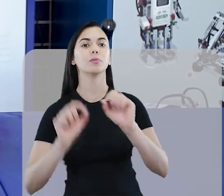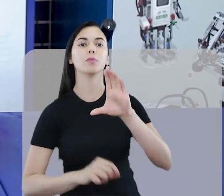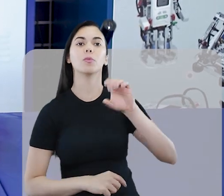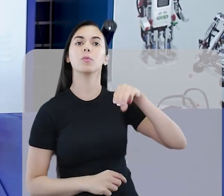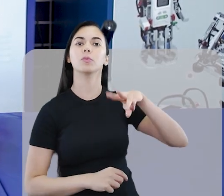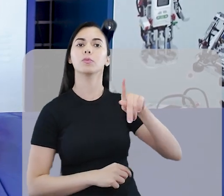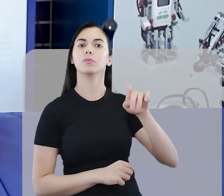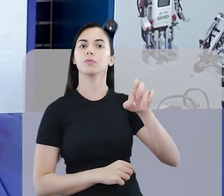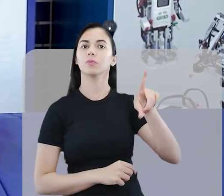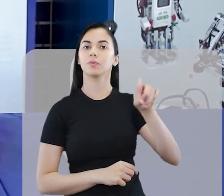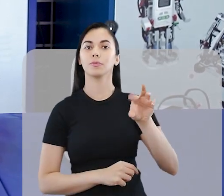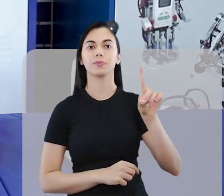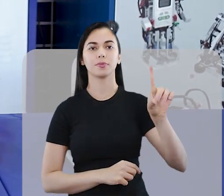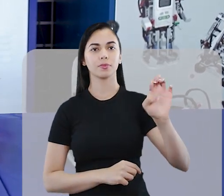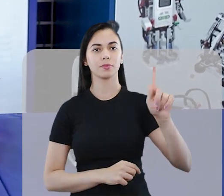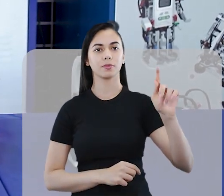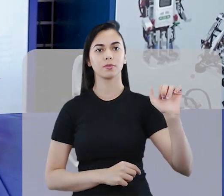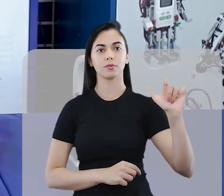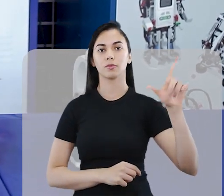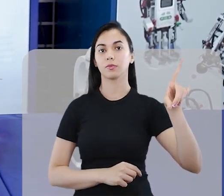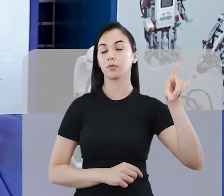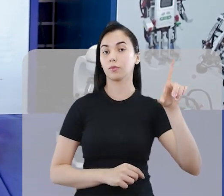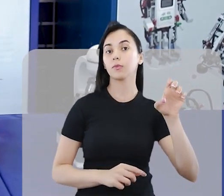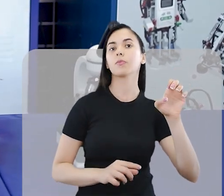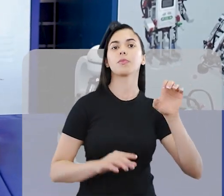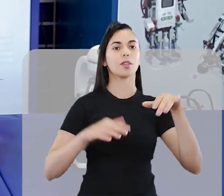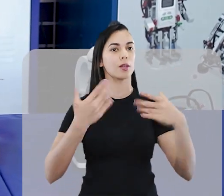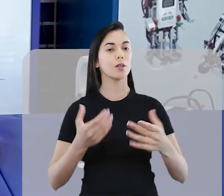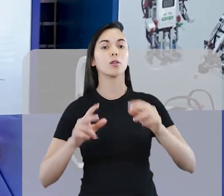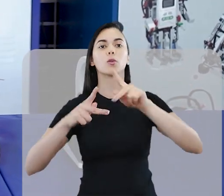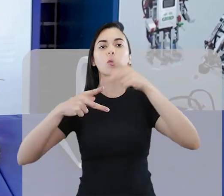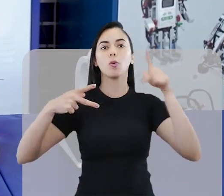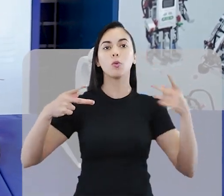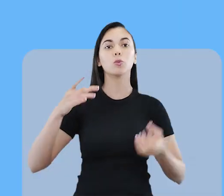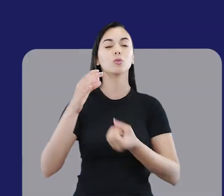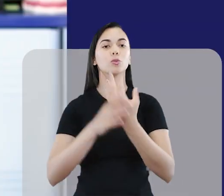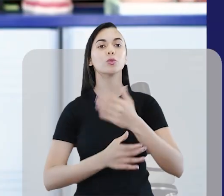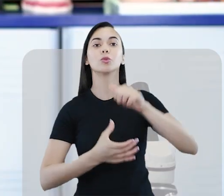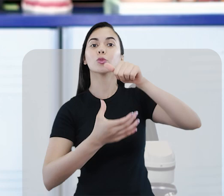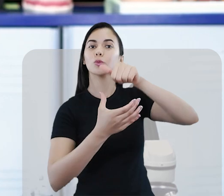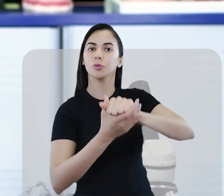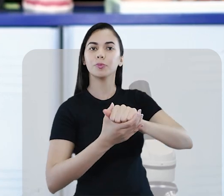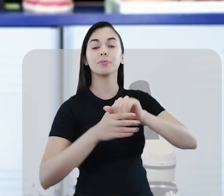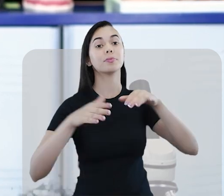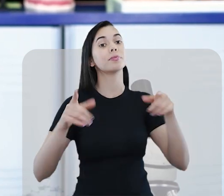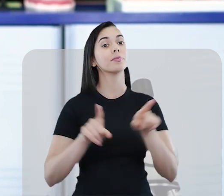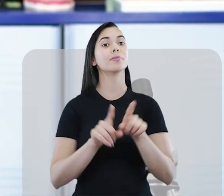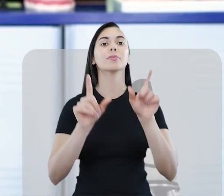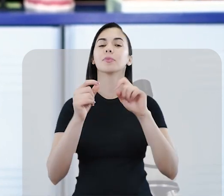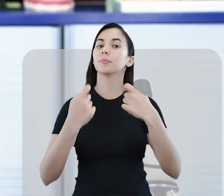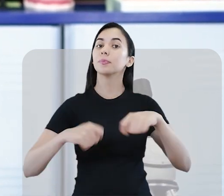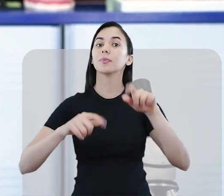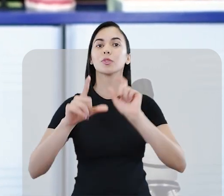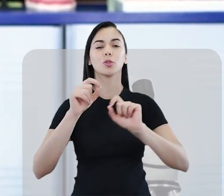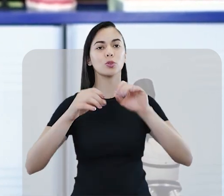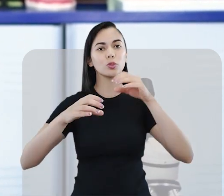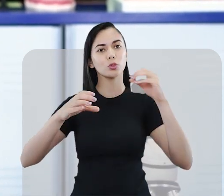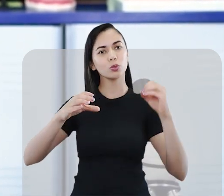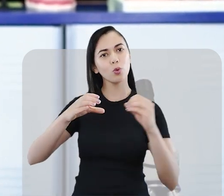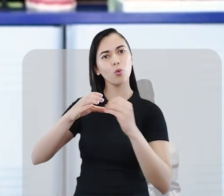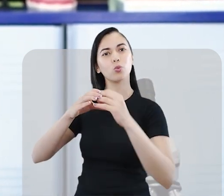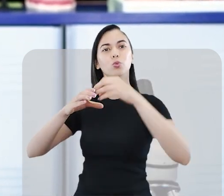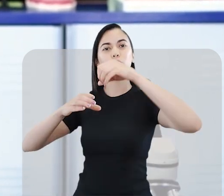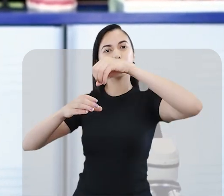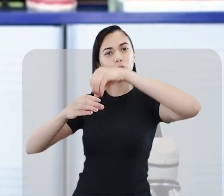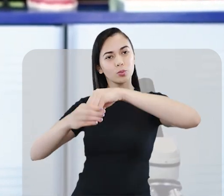que é responsável por essa proteína que foi produzida lá nos ribossomos, também precisa ser empacotada,